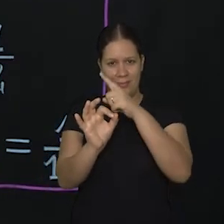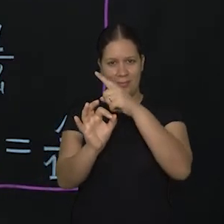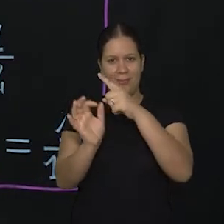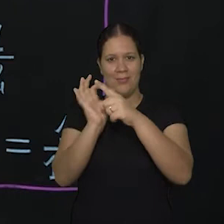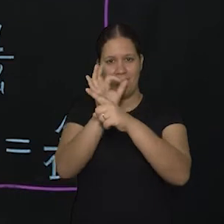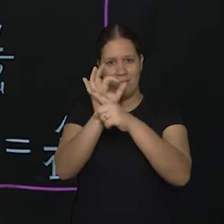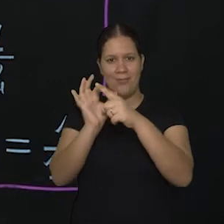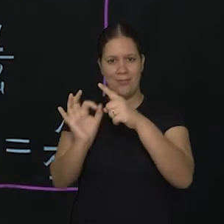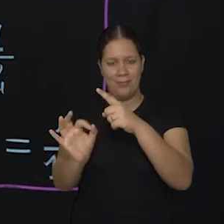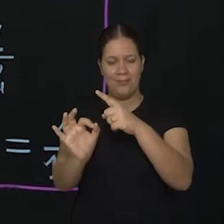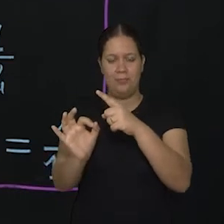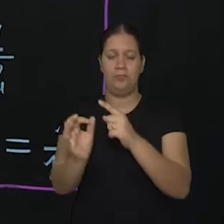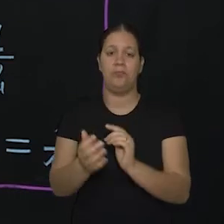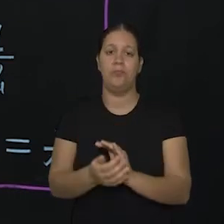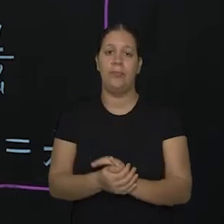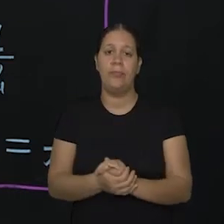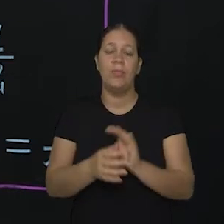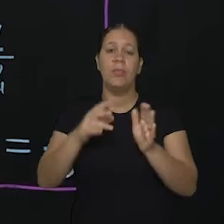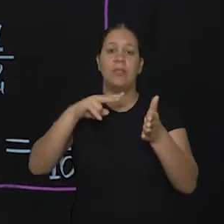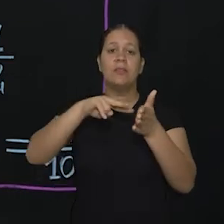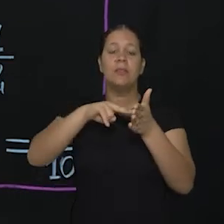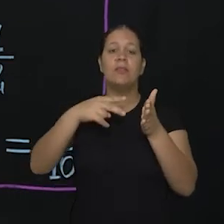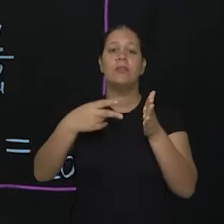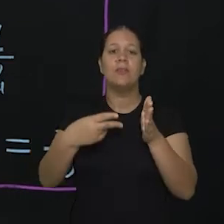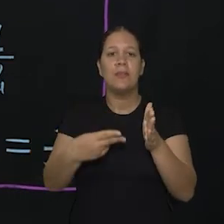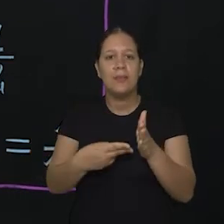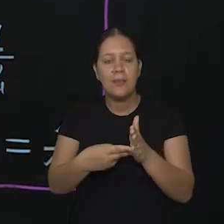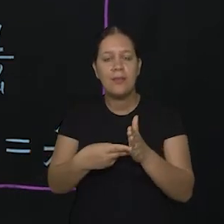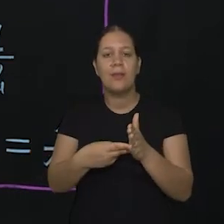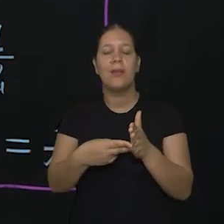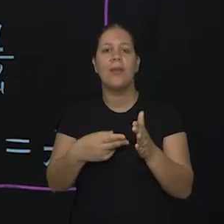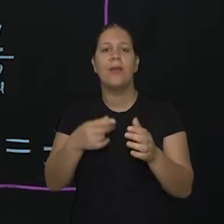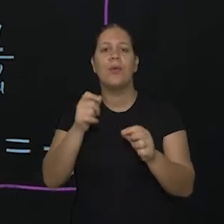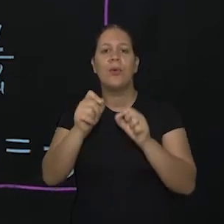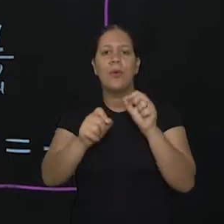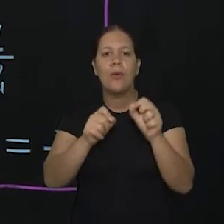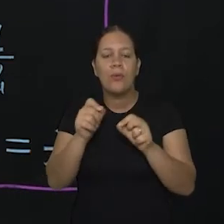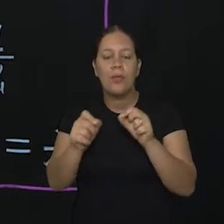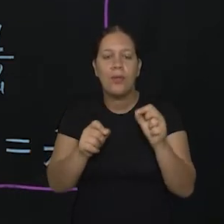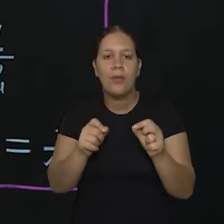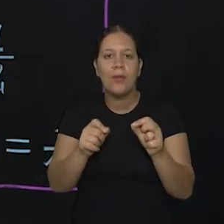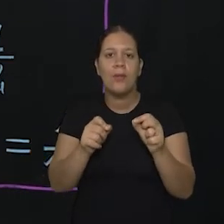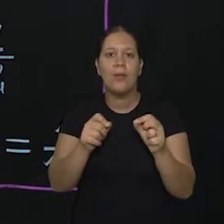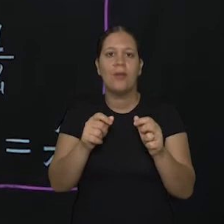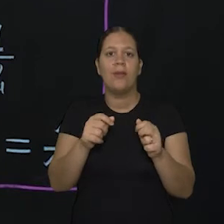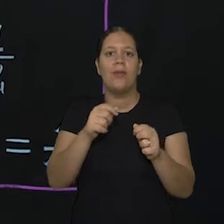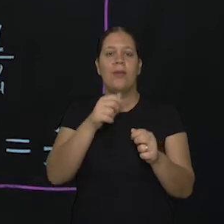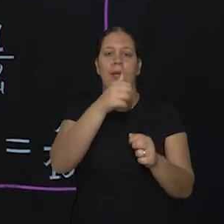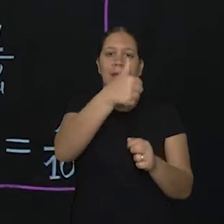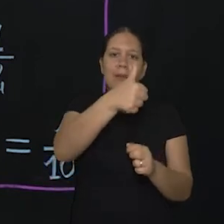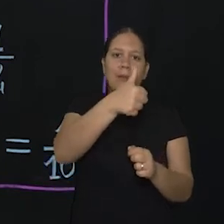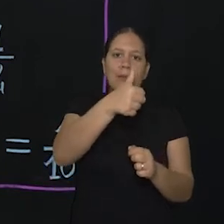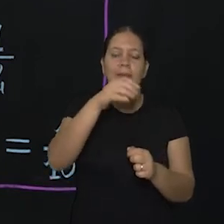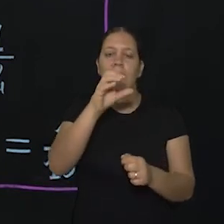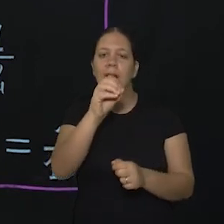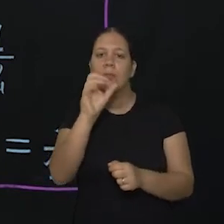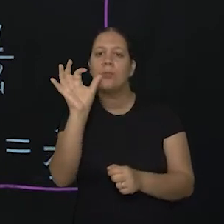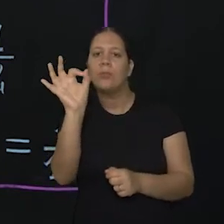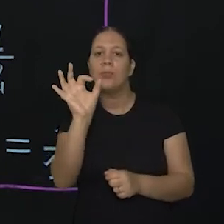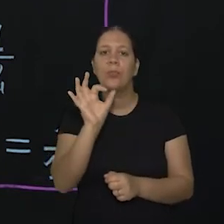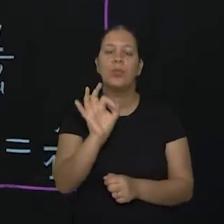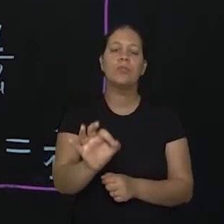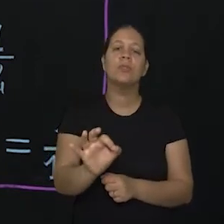das duas bolinhas, tá? Isso aqui significa o quê? A leitura dele é igual a 10%.